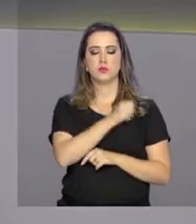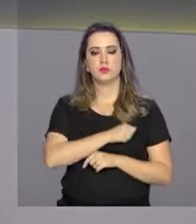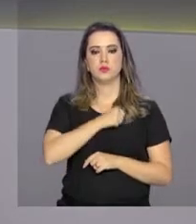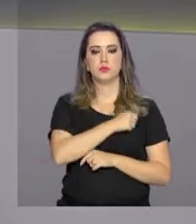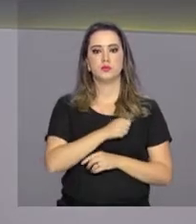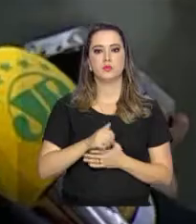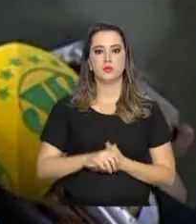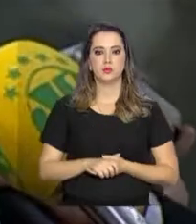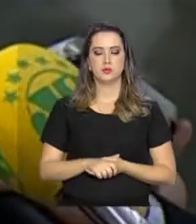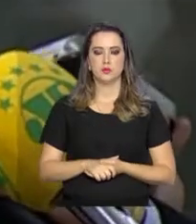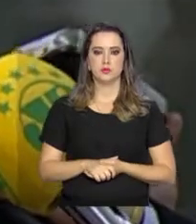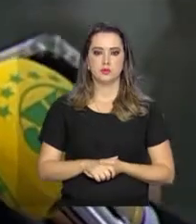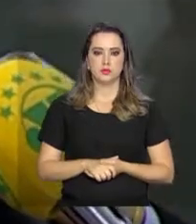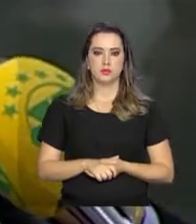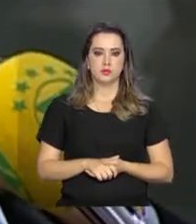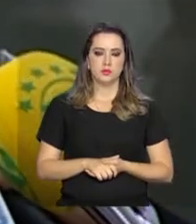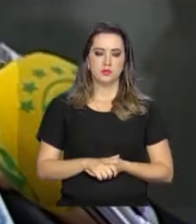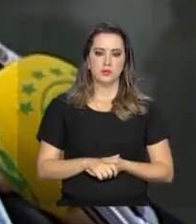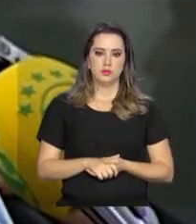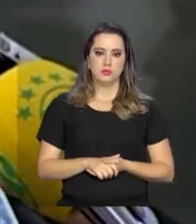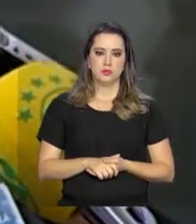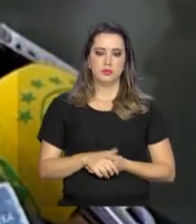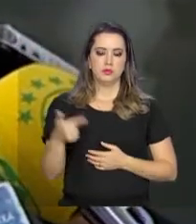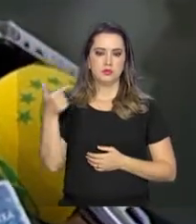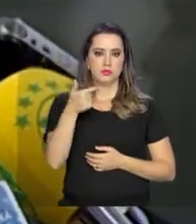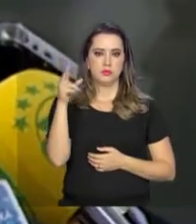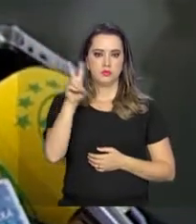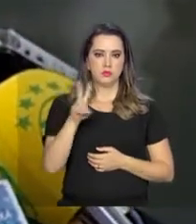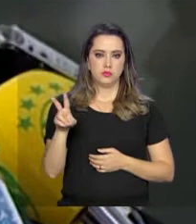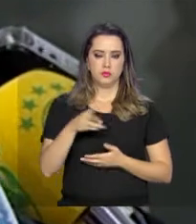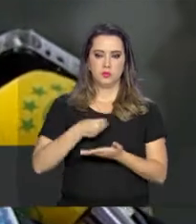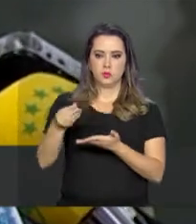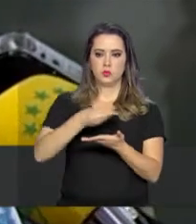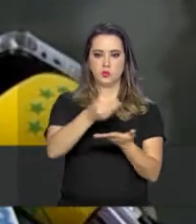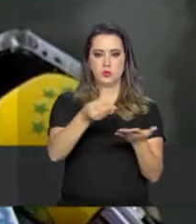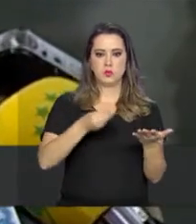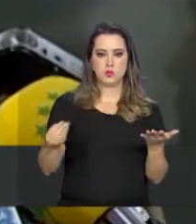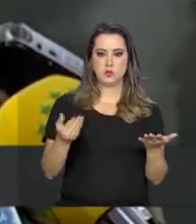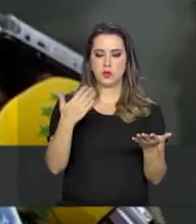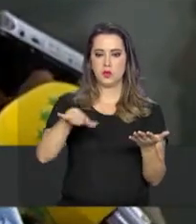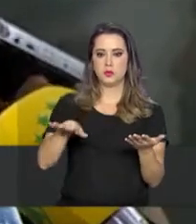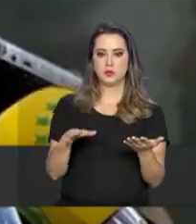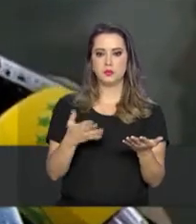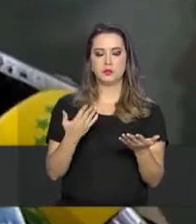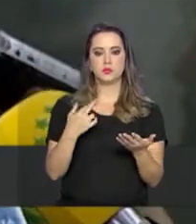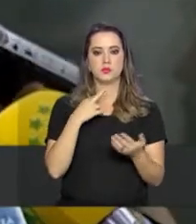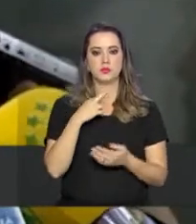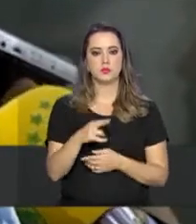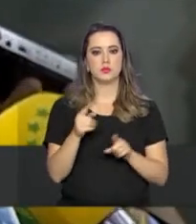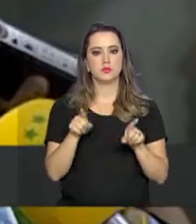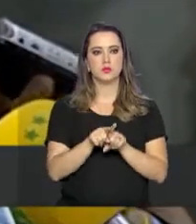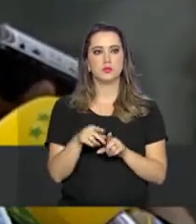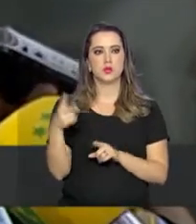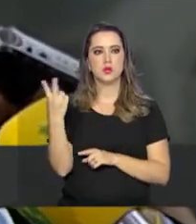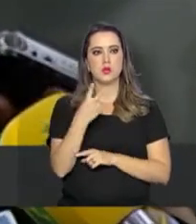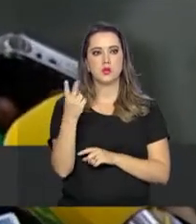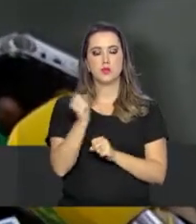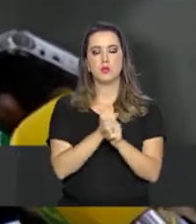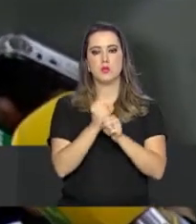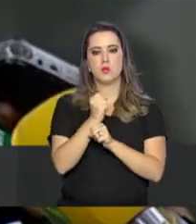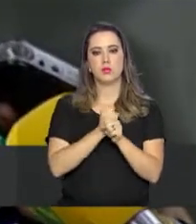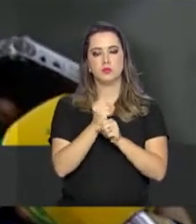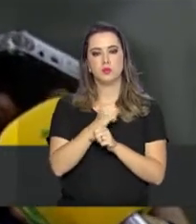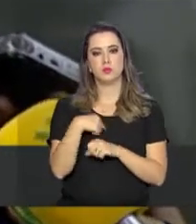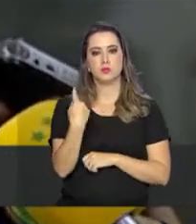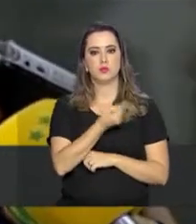agosto. É a segunda vez que o fundo distribui metade do seu resultado e é o segundo ano consecutivo que a